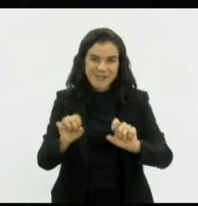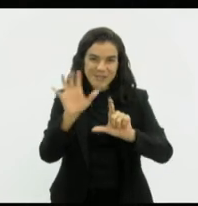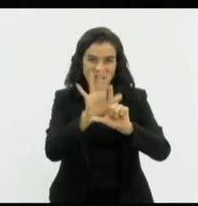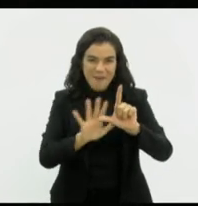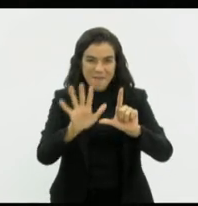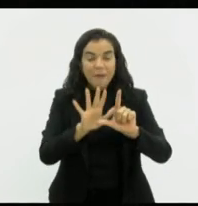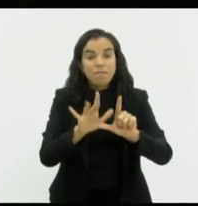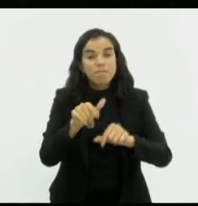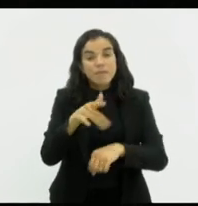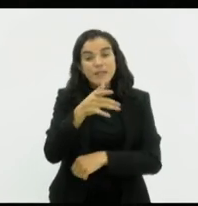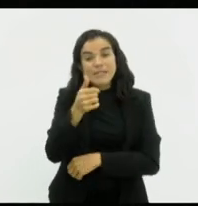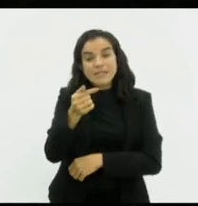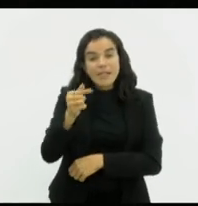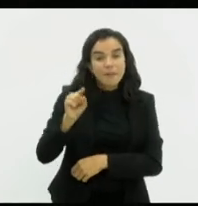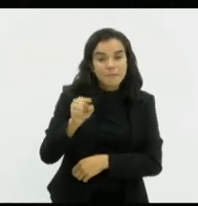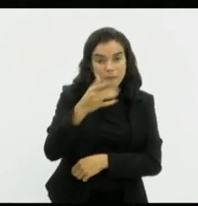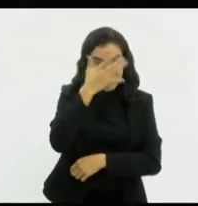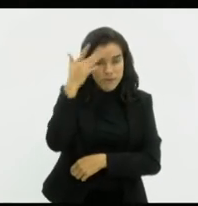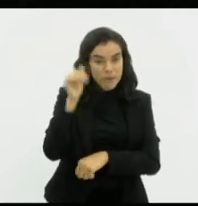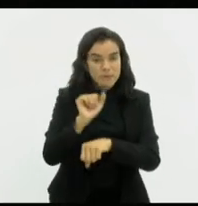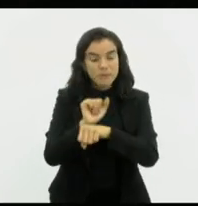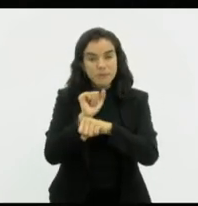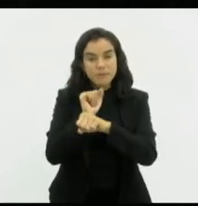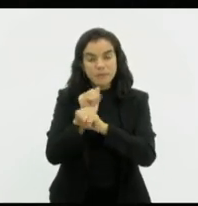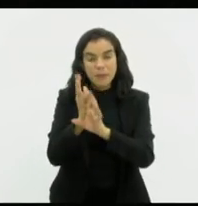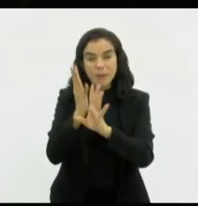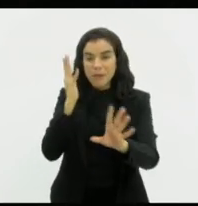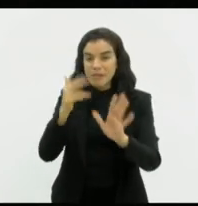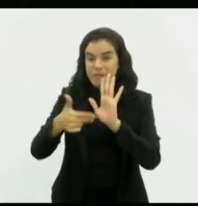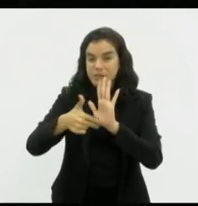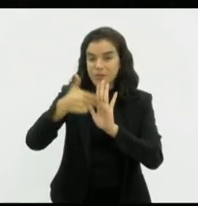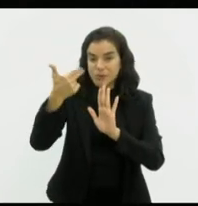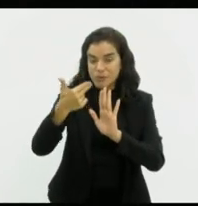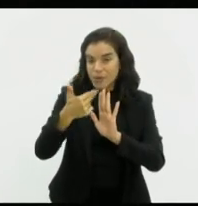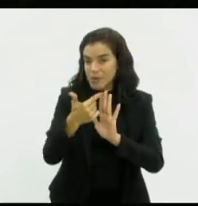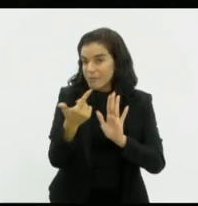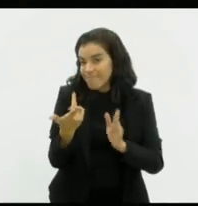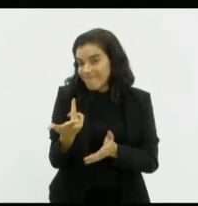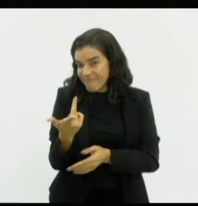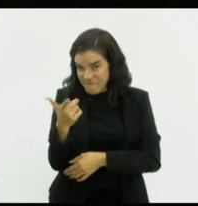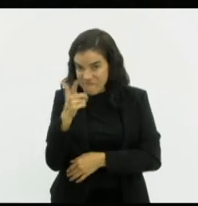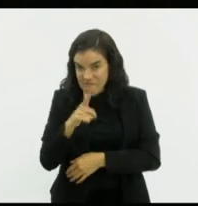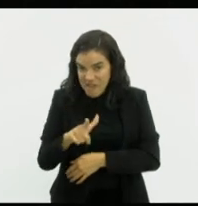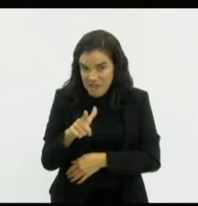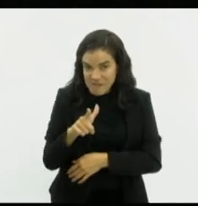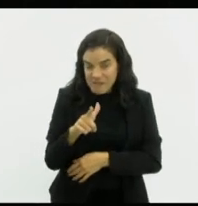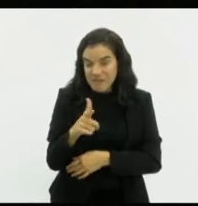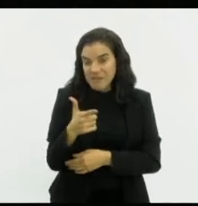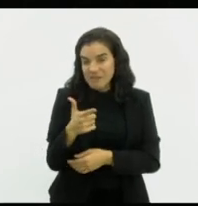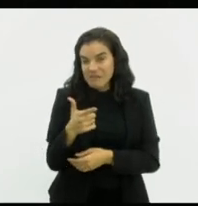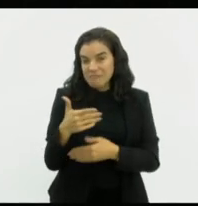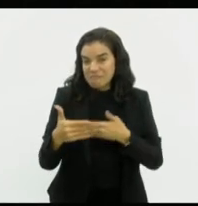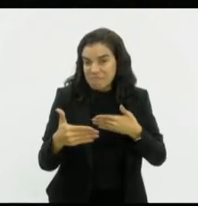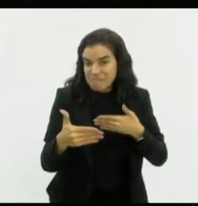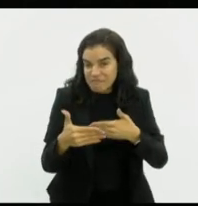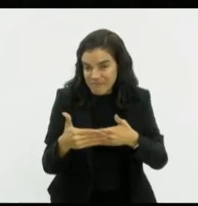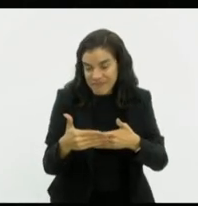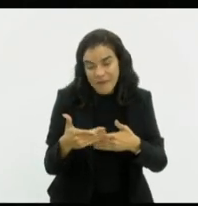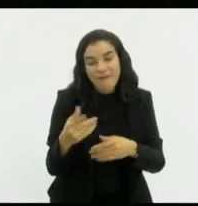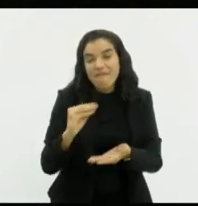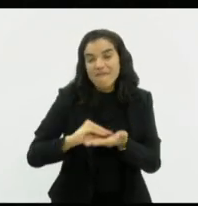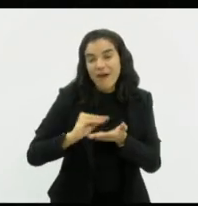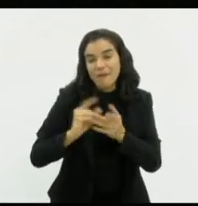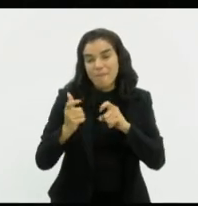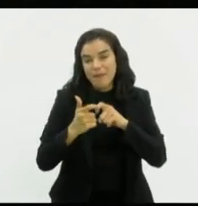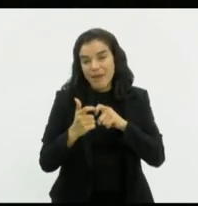né, 7 mil pessoas aguardando a cirurgia. E não vai conseguir essa cirurgia tão cedo, porque falta